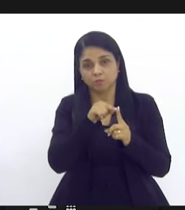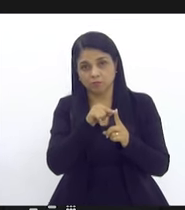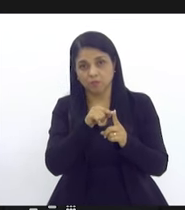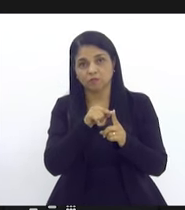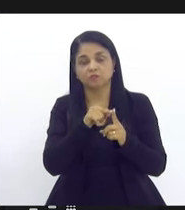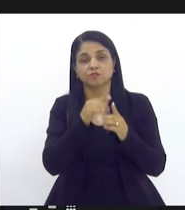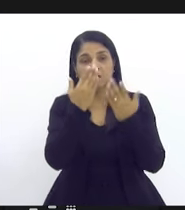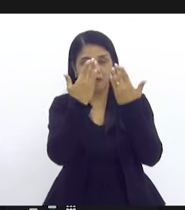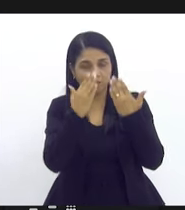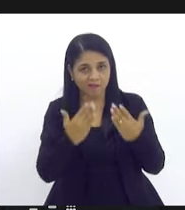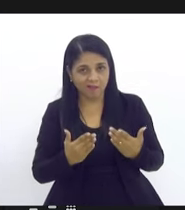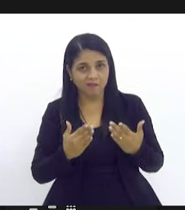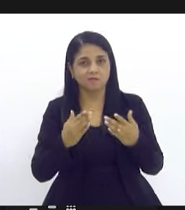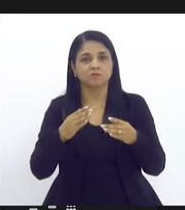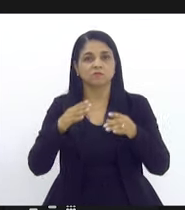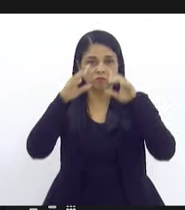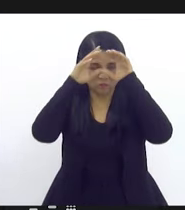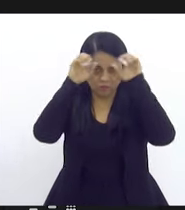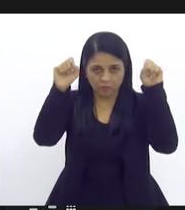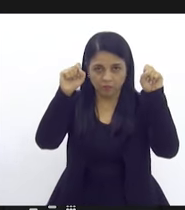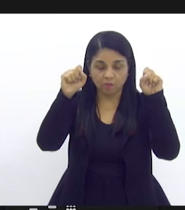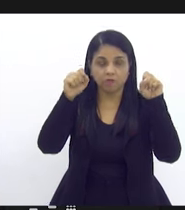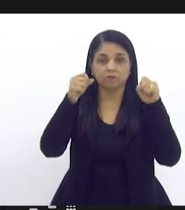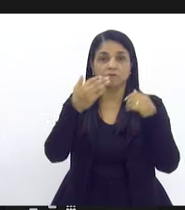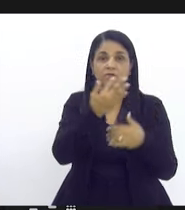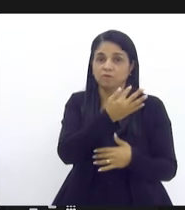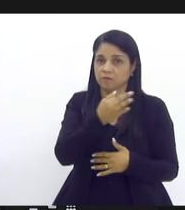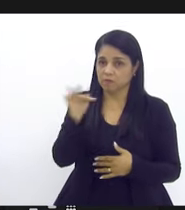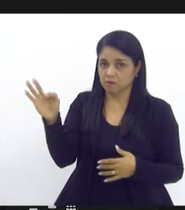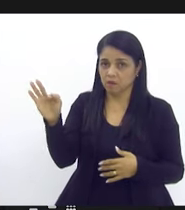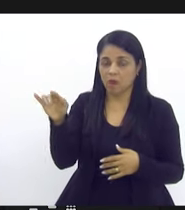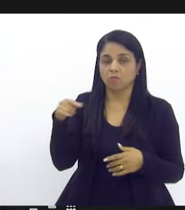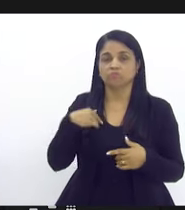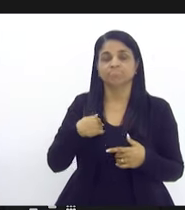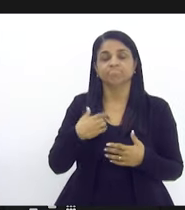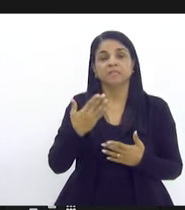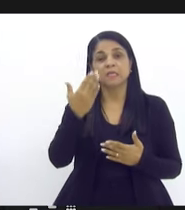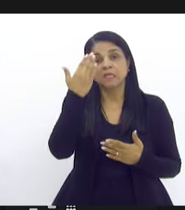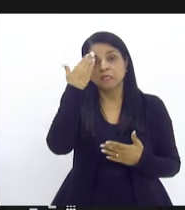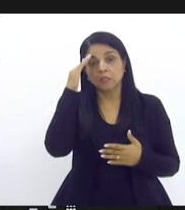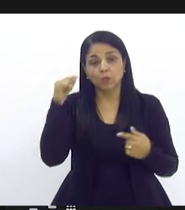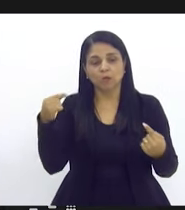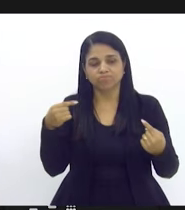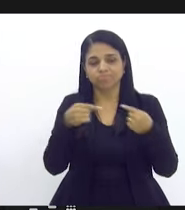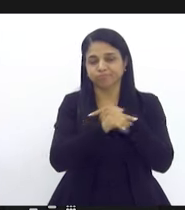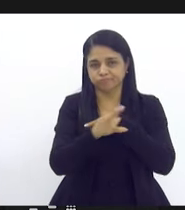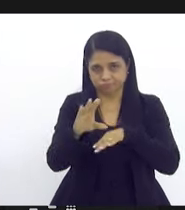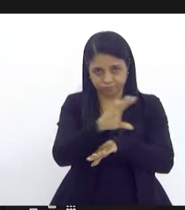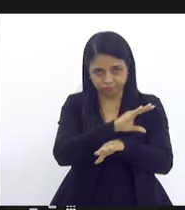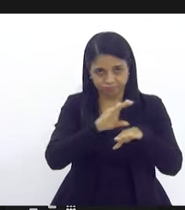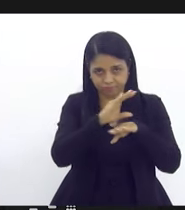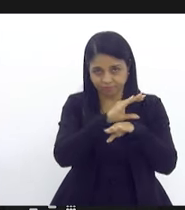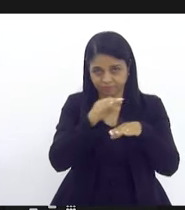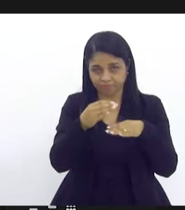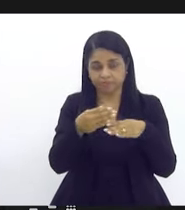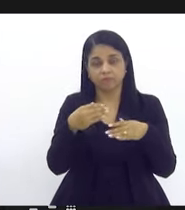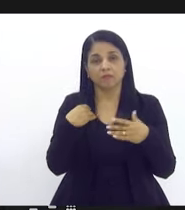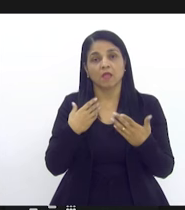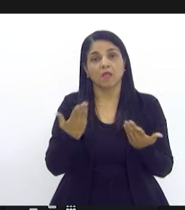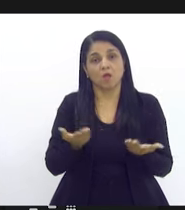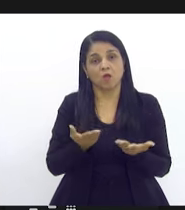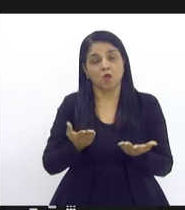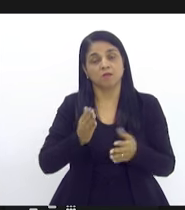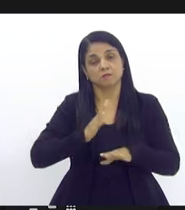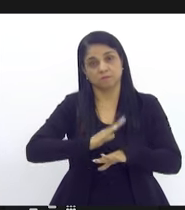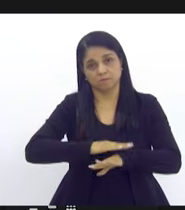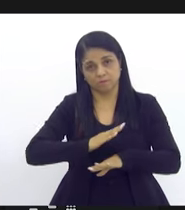Supremo Tribunal Federal, que entendeu ser inconstitucional. Então, nesse momento, né, em vários outros, a